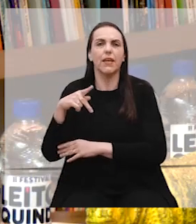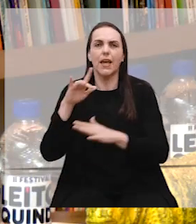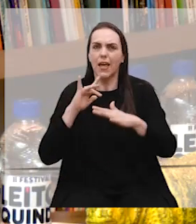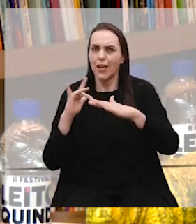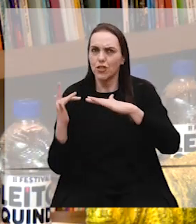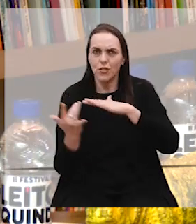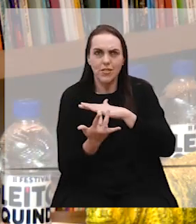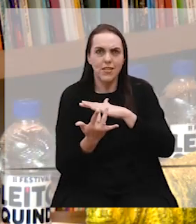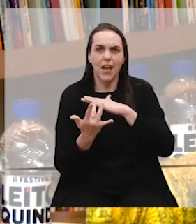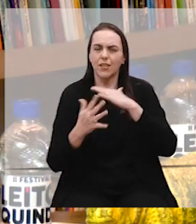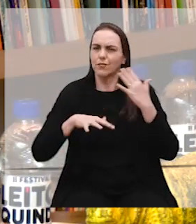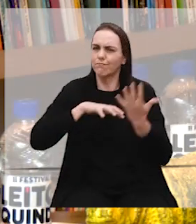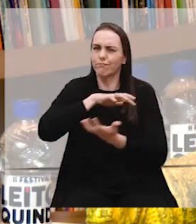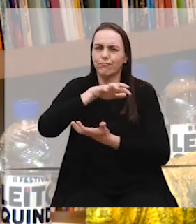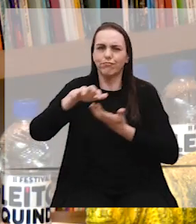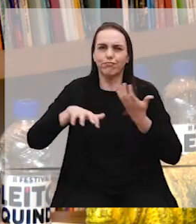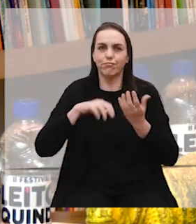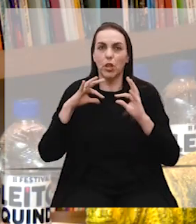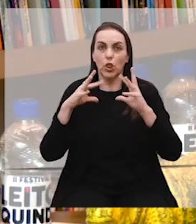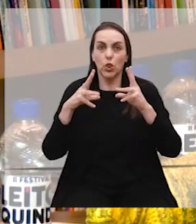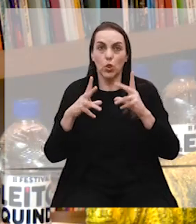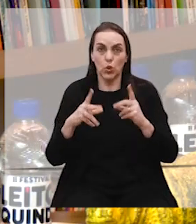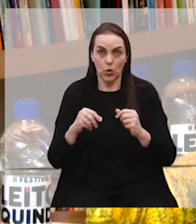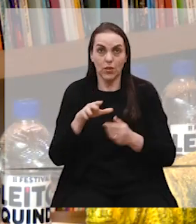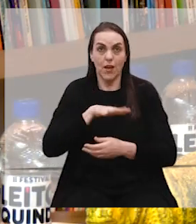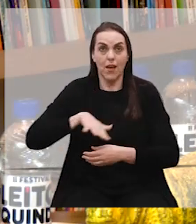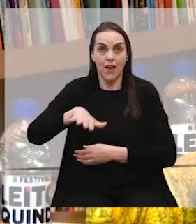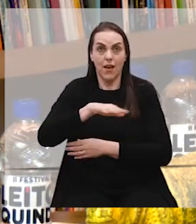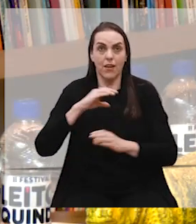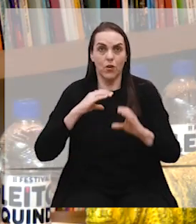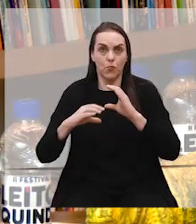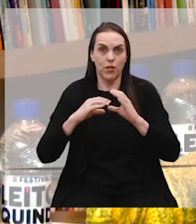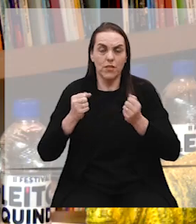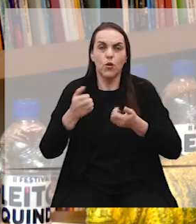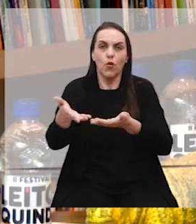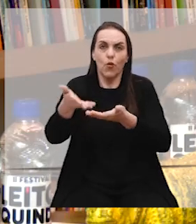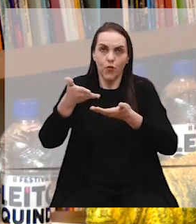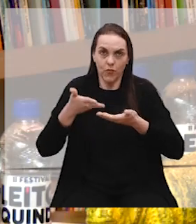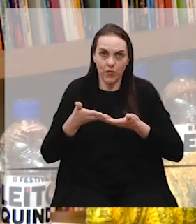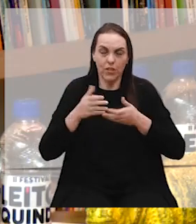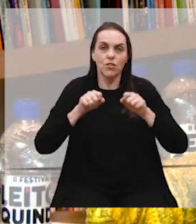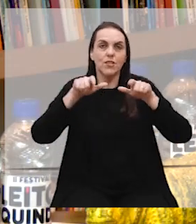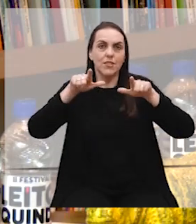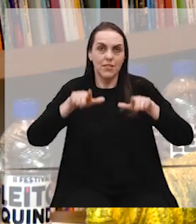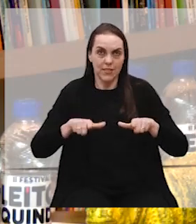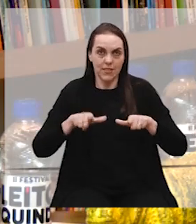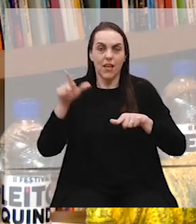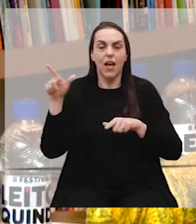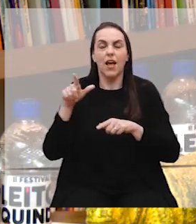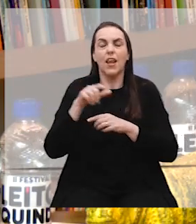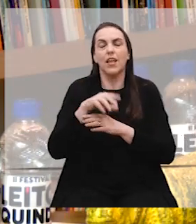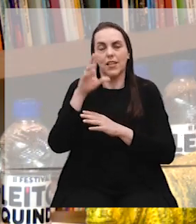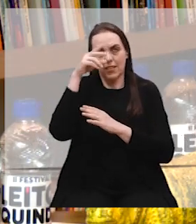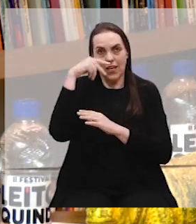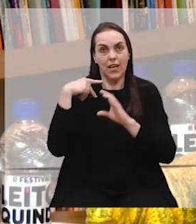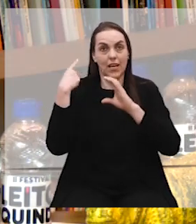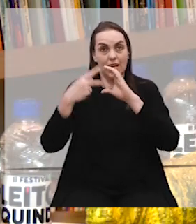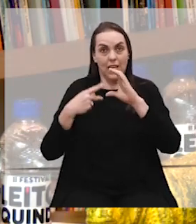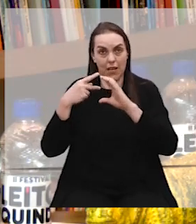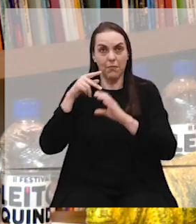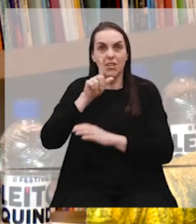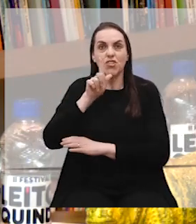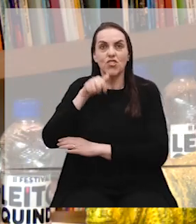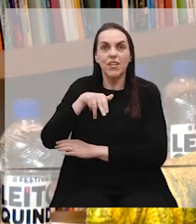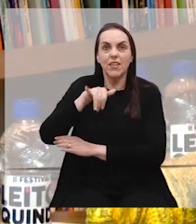publicidade, redes sociais. Então fica o convite, é lá na sala das comissões vereadora Geni Petef, lá na